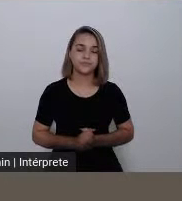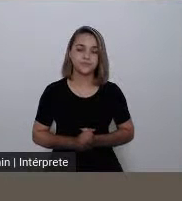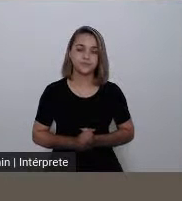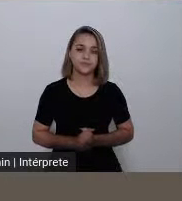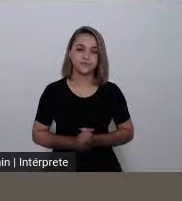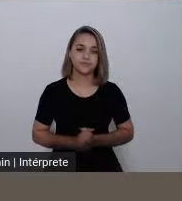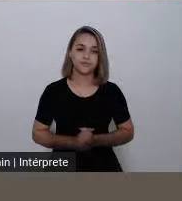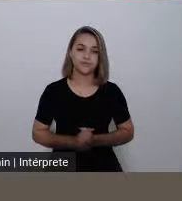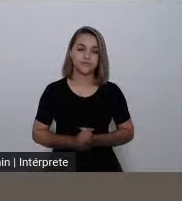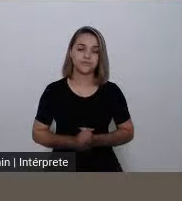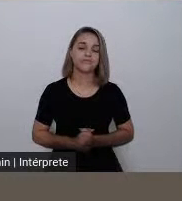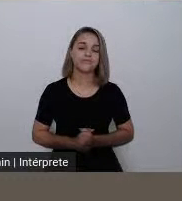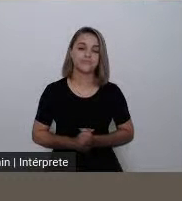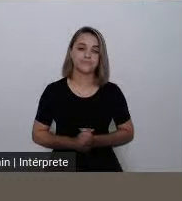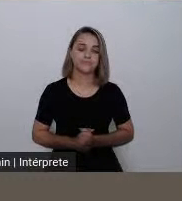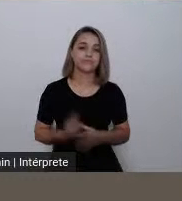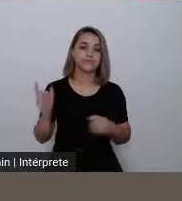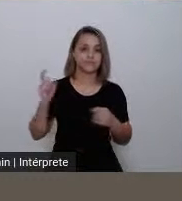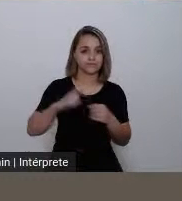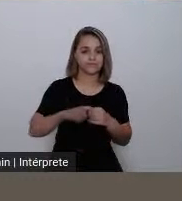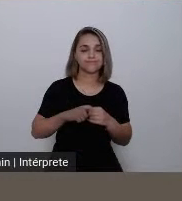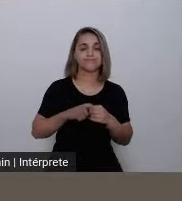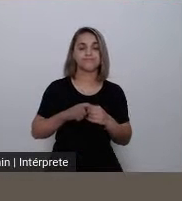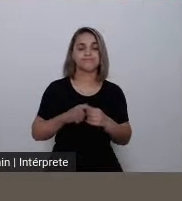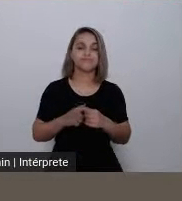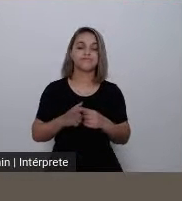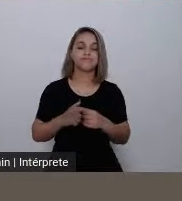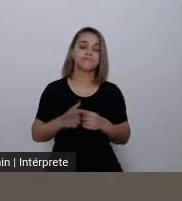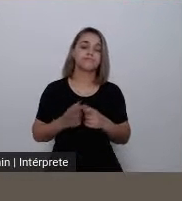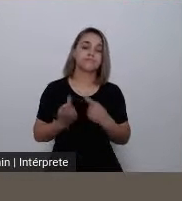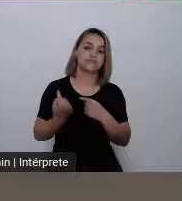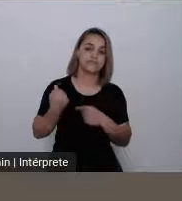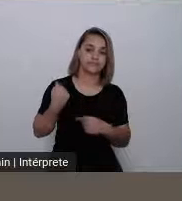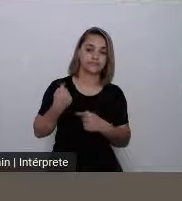Só voltando aqui um pouquinho.